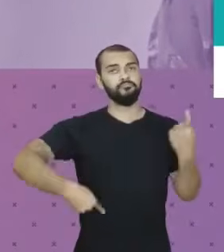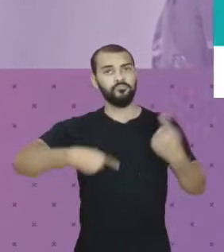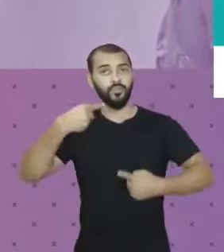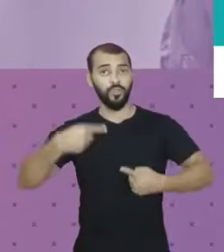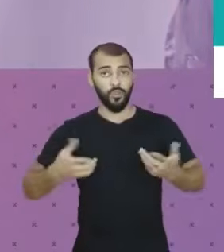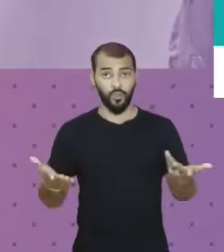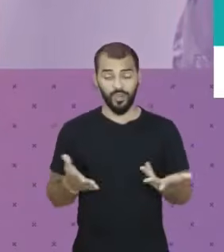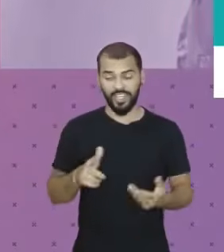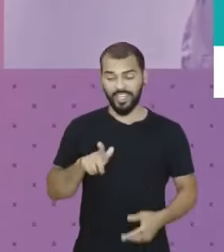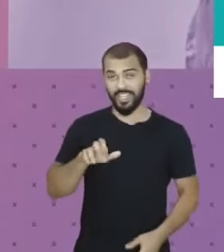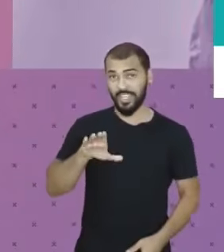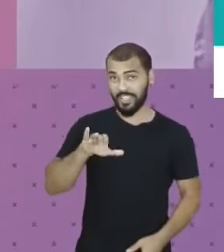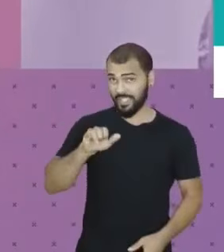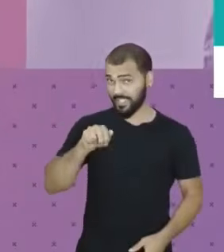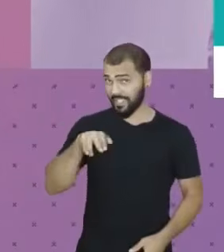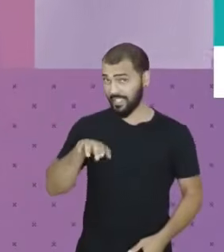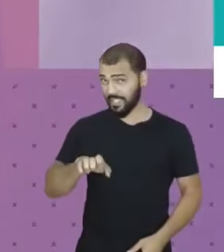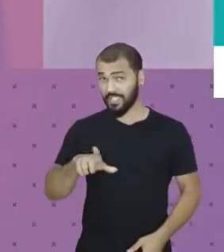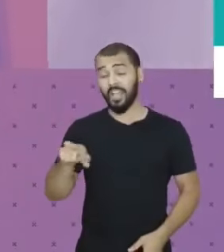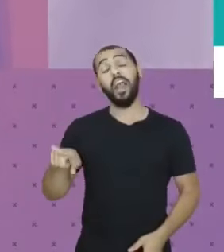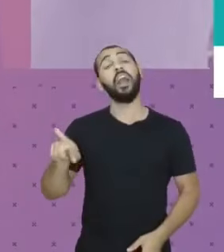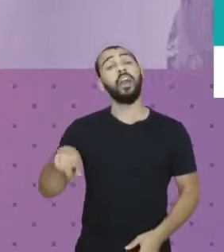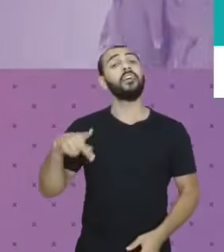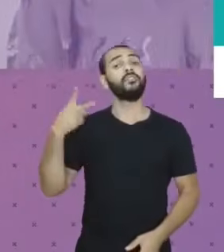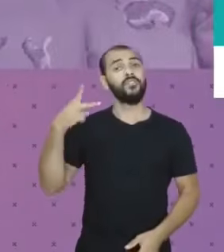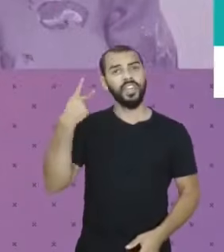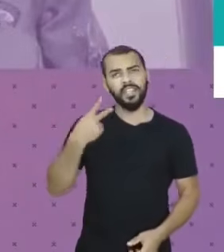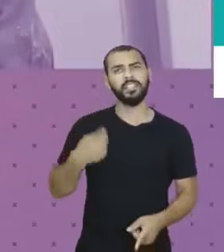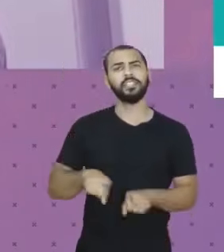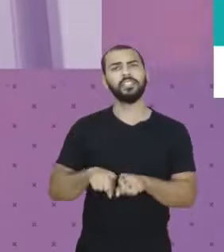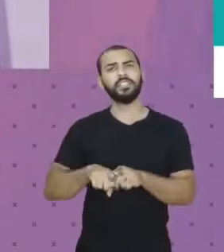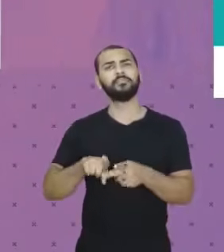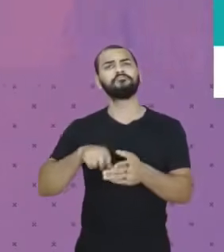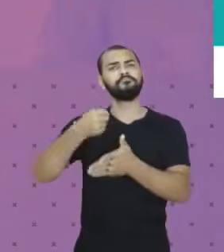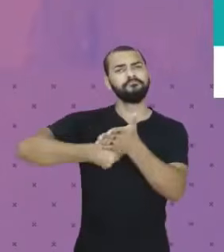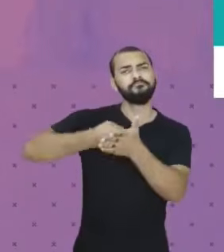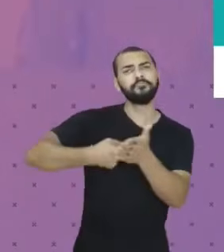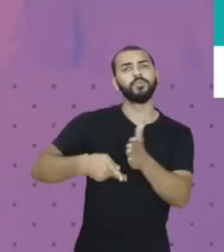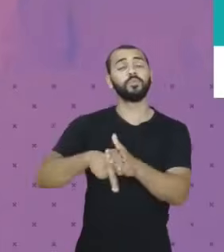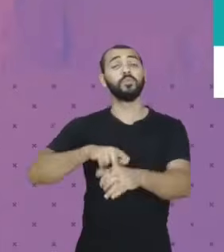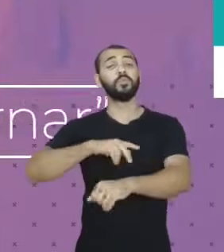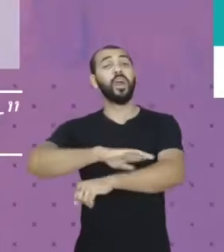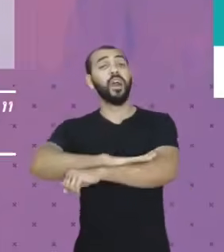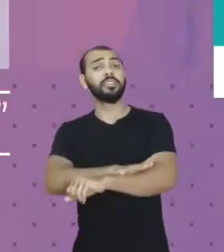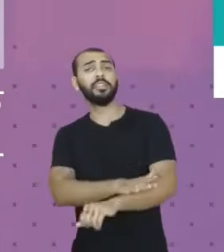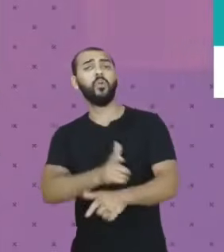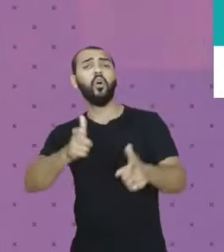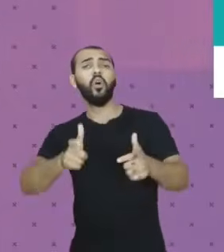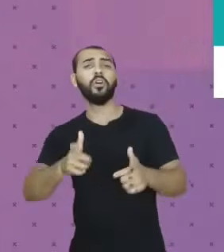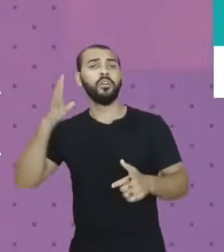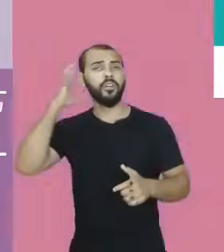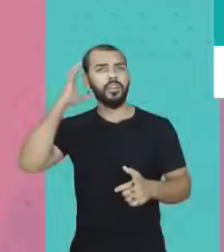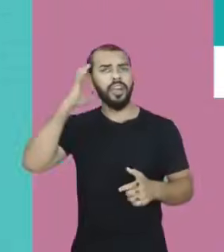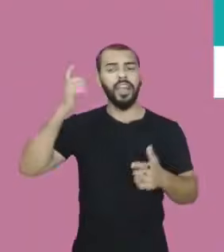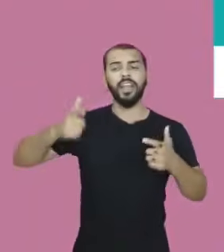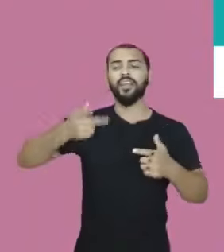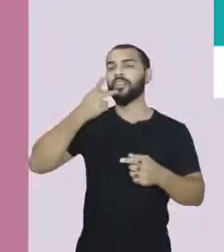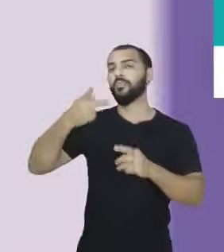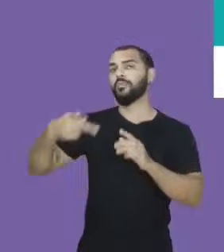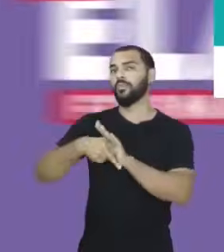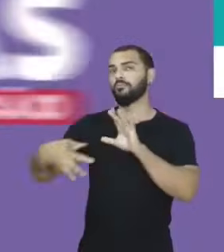Marques, vereadora e secretária estadual de combate ao racismo do Mato Grosso, fala sobre o modo pretista de